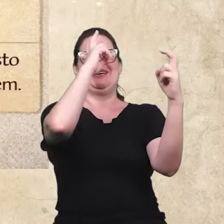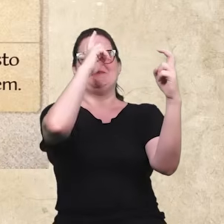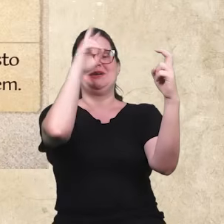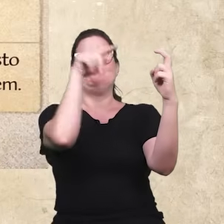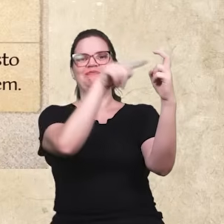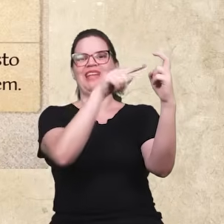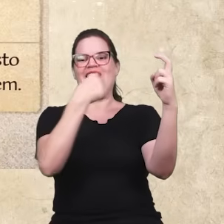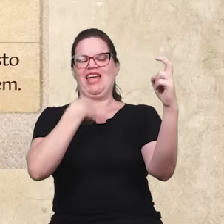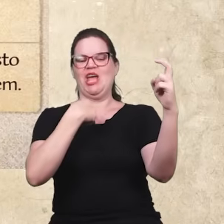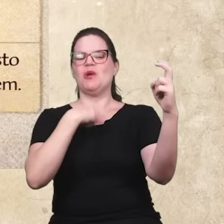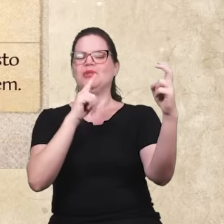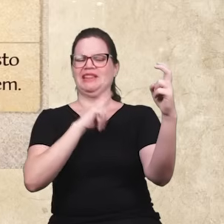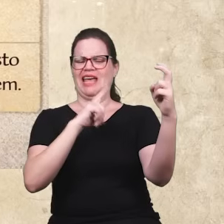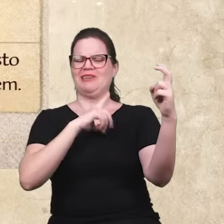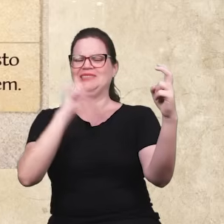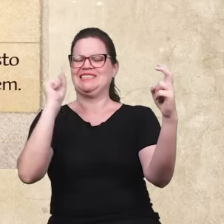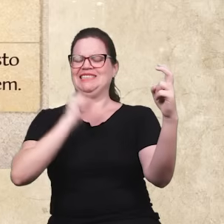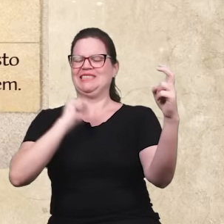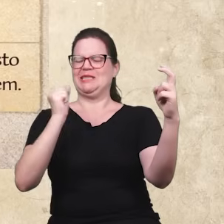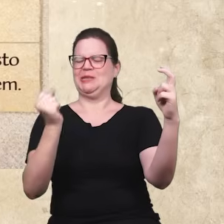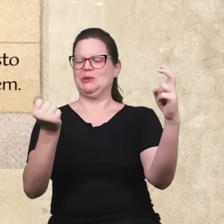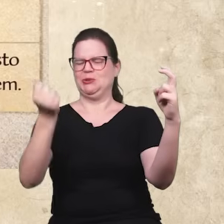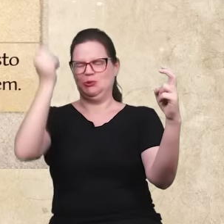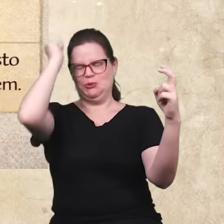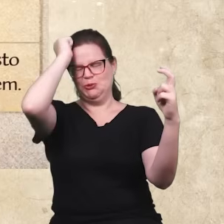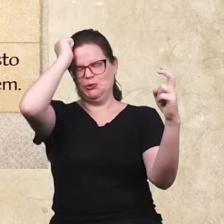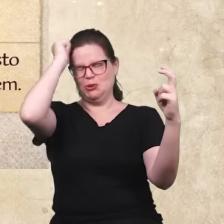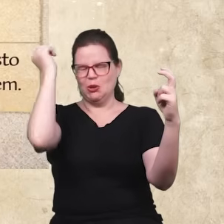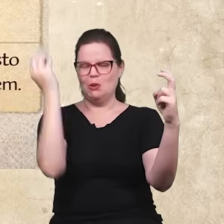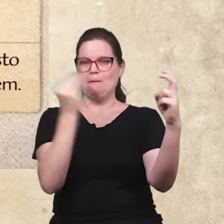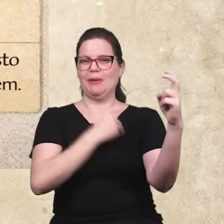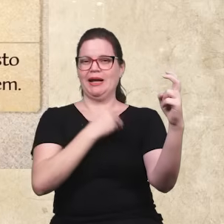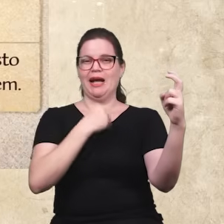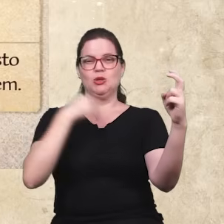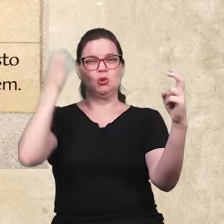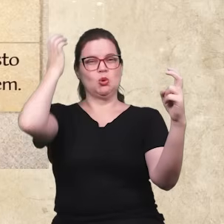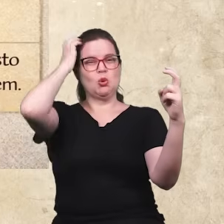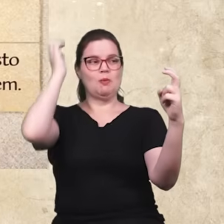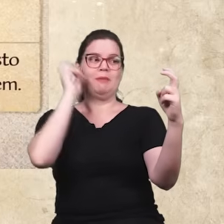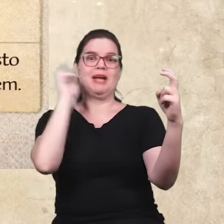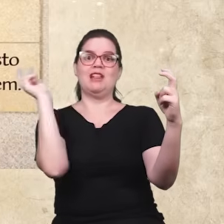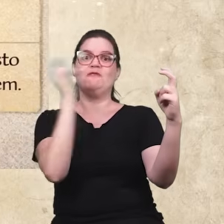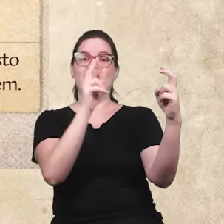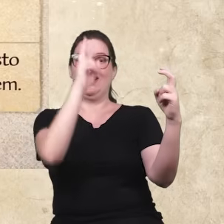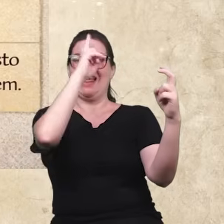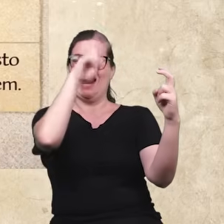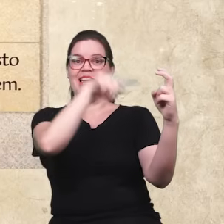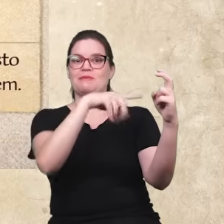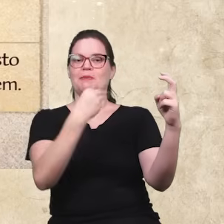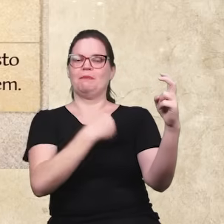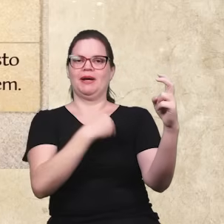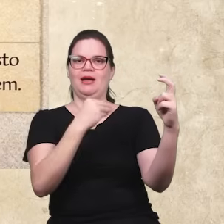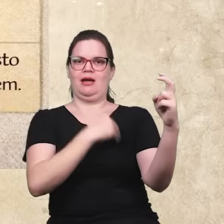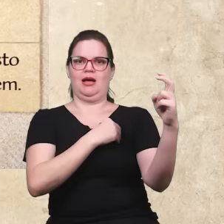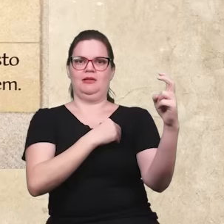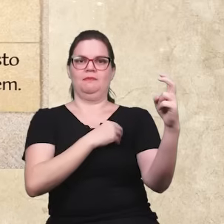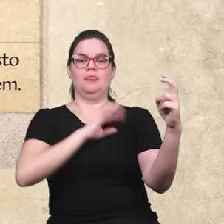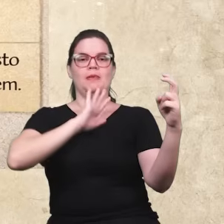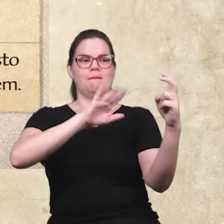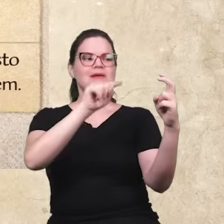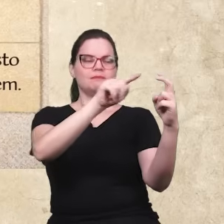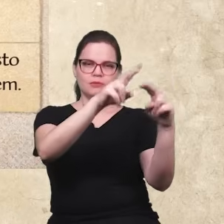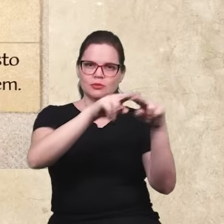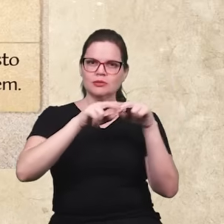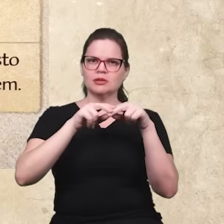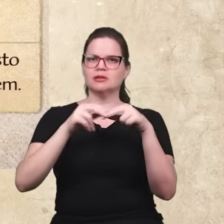a maldição, mas agora Jesus, através do seu sacrifício, ele dá cura espiritual